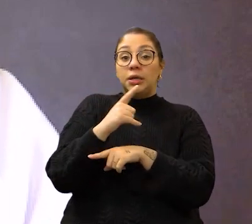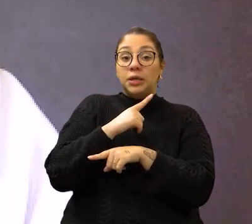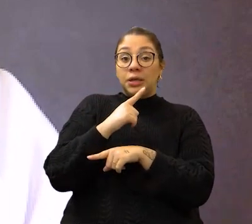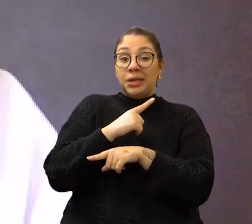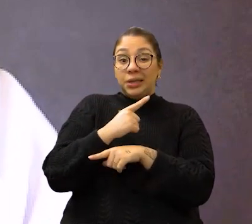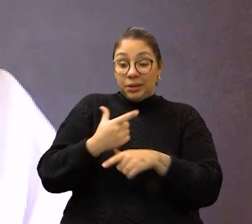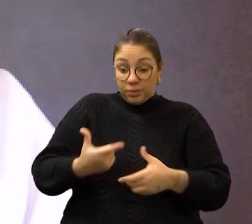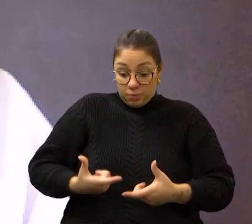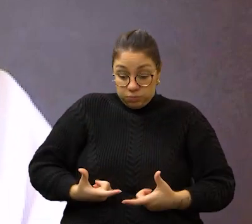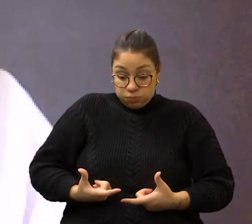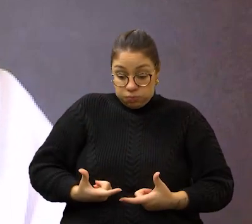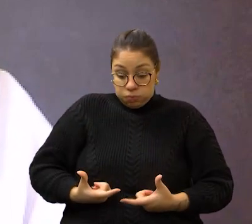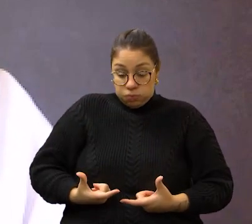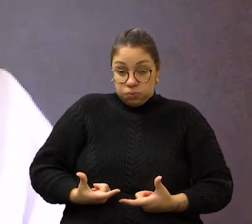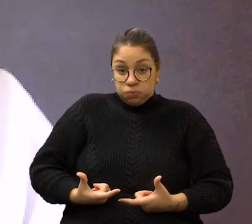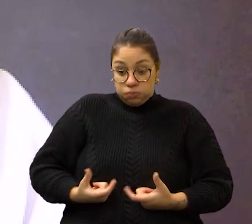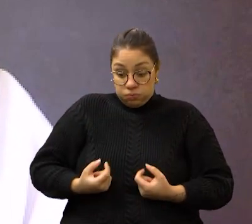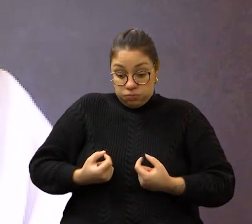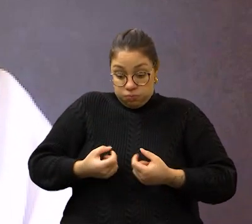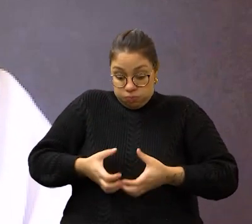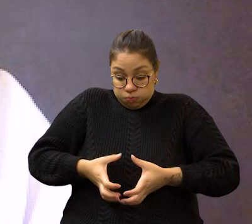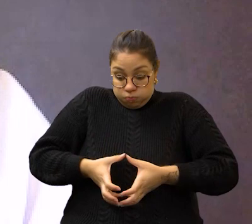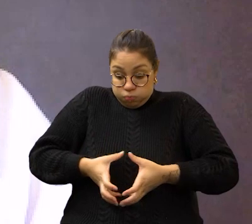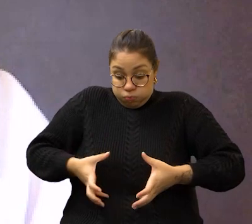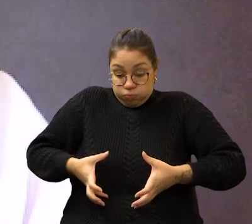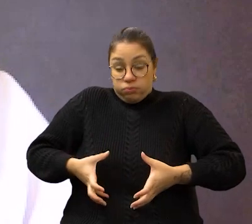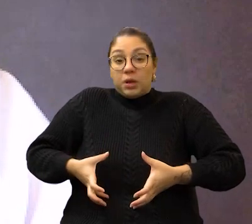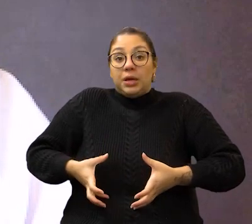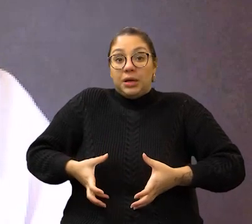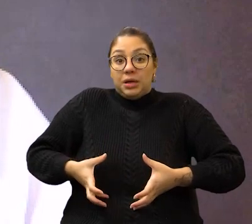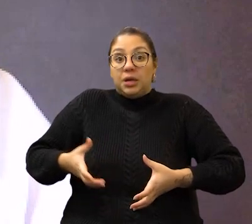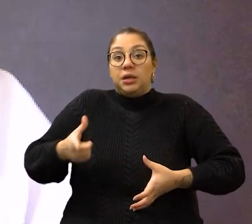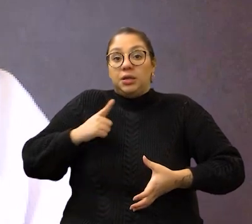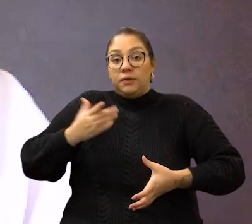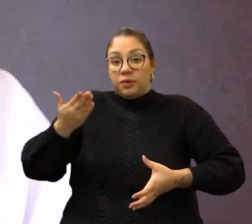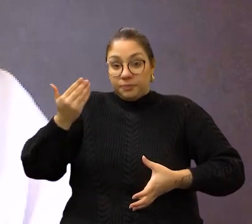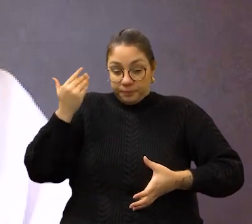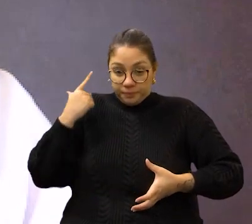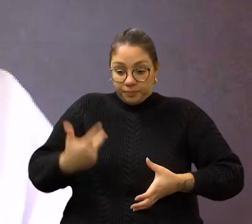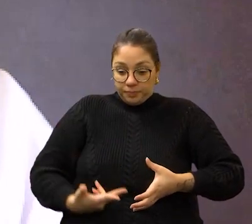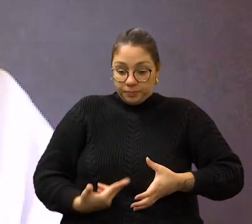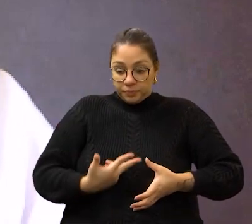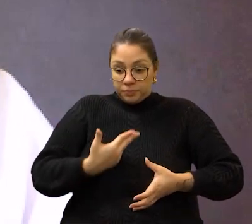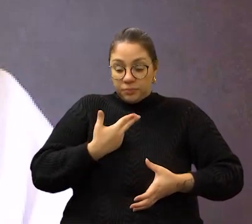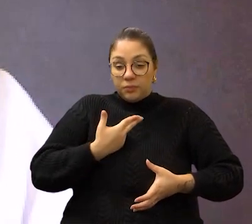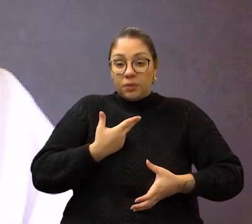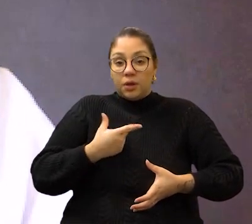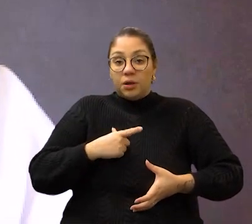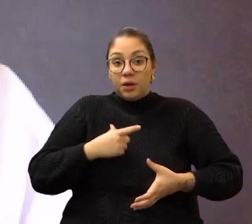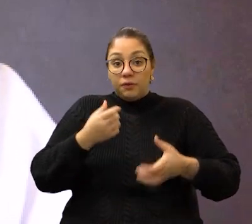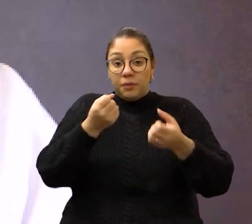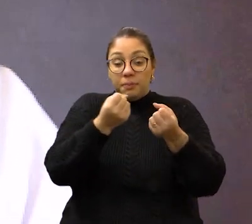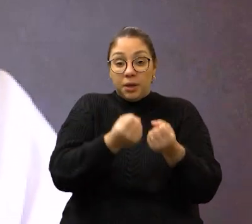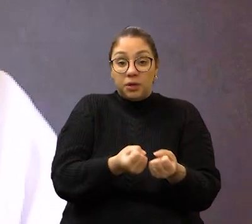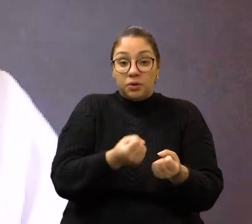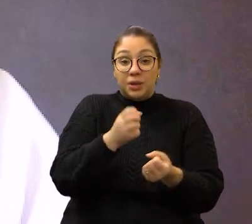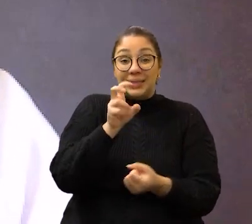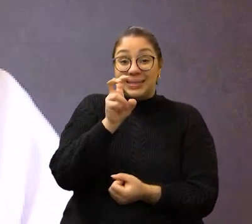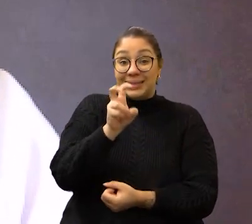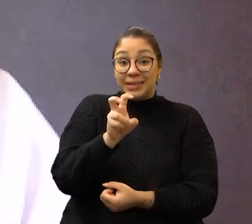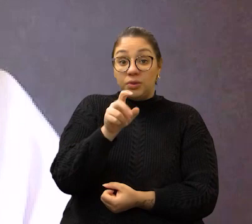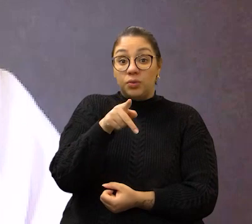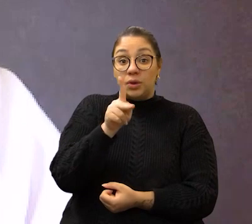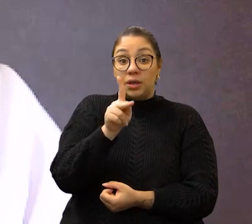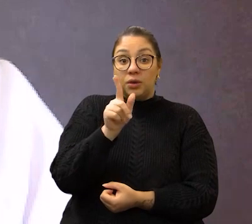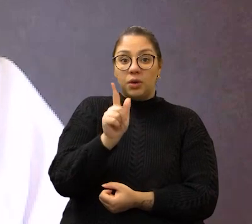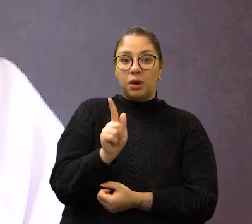de tumores muito grandes, de miomas muito grandes. Há pouco tempo atrás, a gente fez uma cirurgia que, no final, a gente pesou o mioma e ele pesou 5